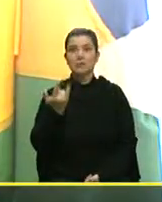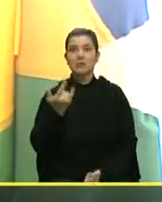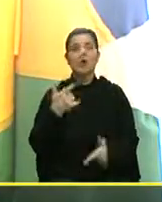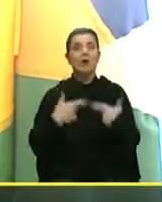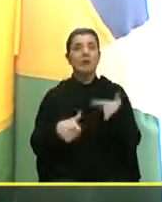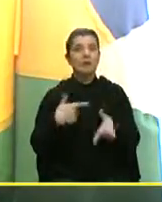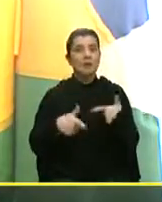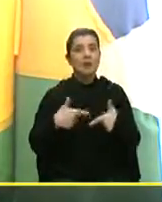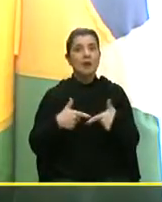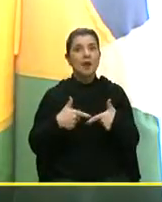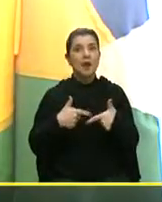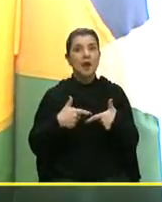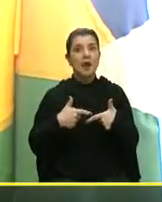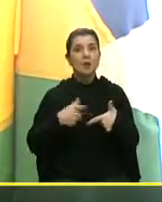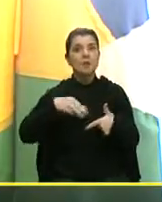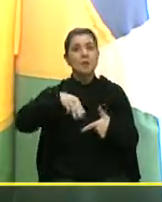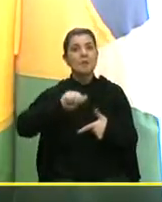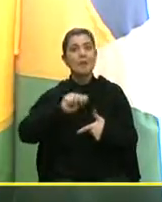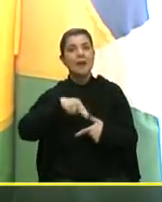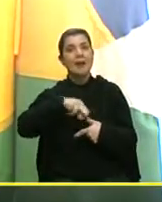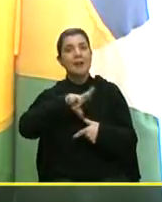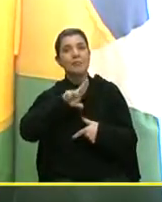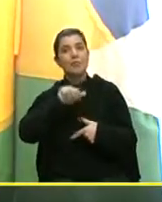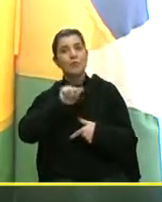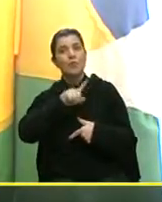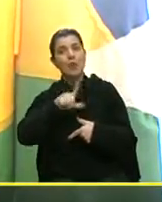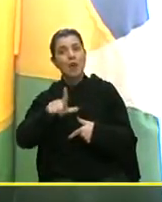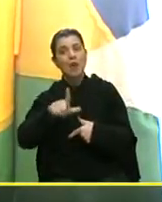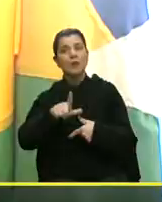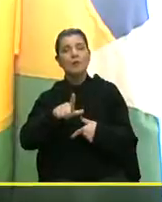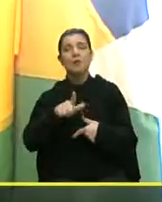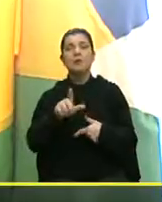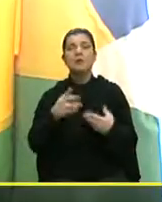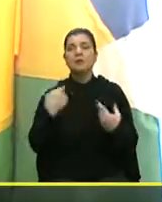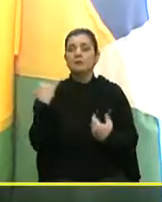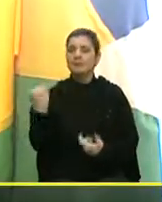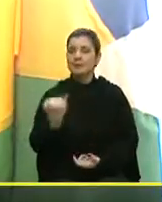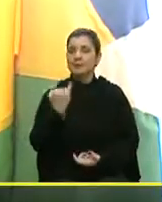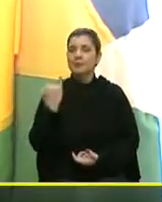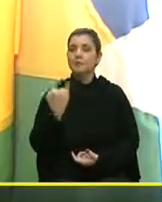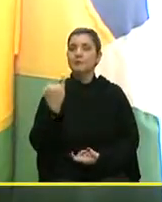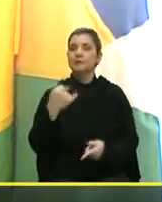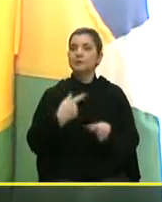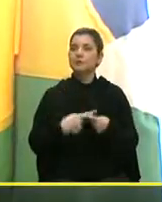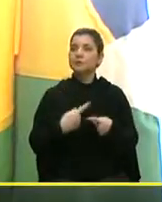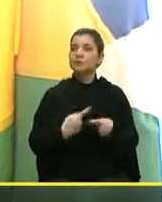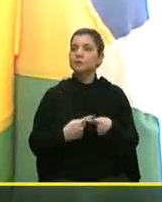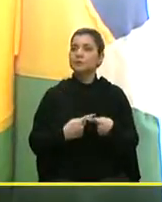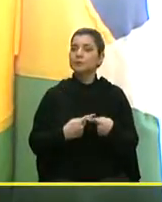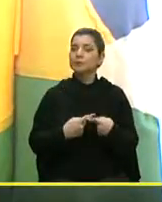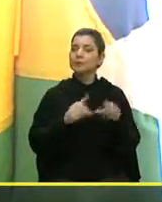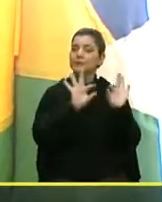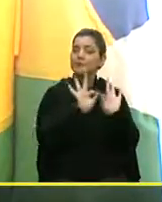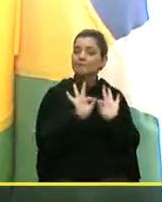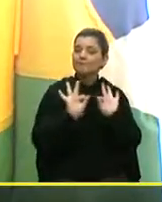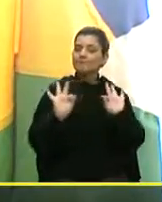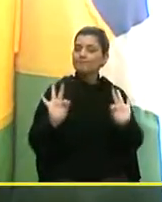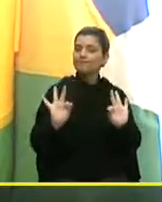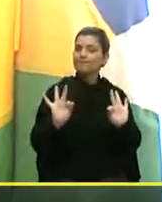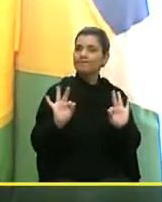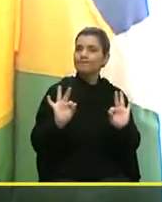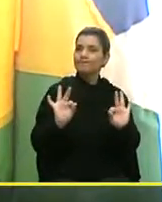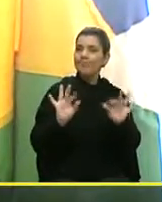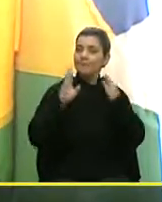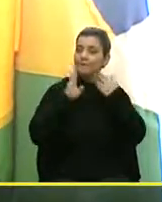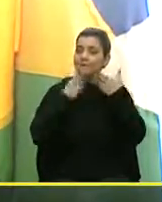é um trabalho manual é e isso é muito importante porque estamos alinhados né